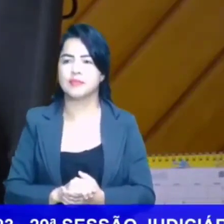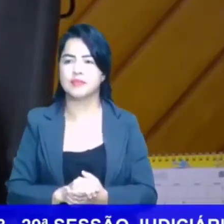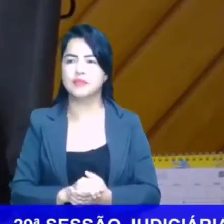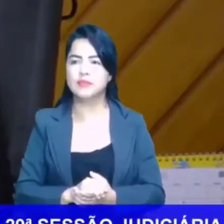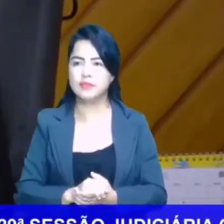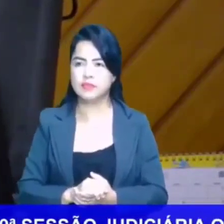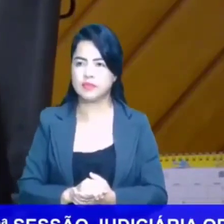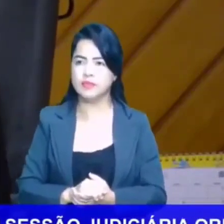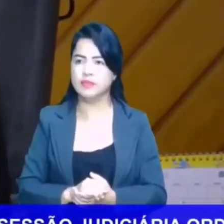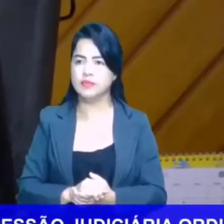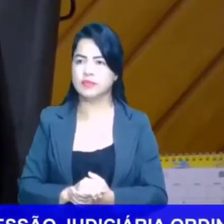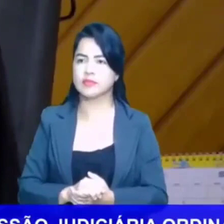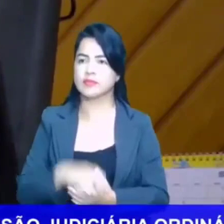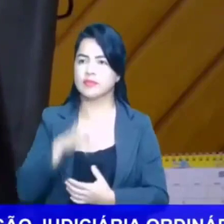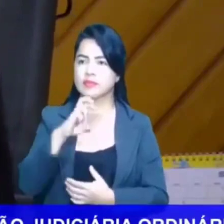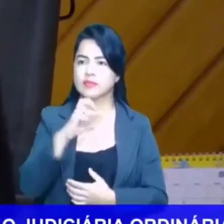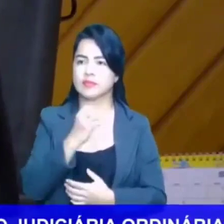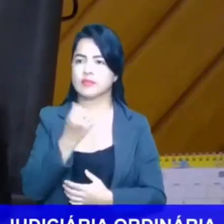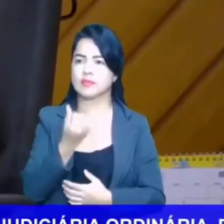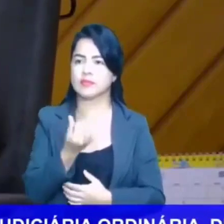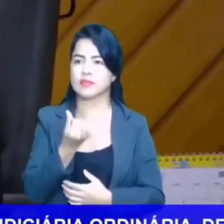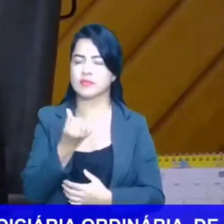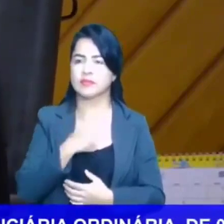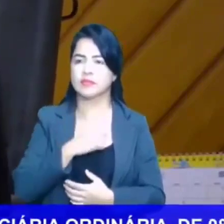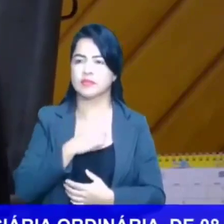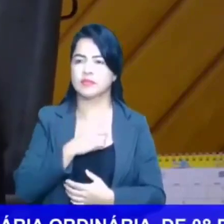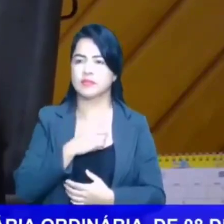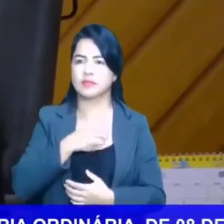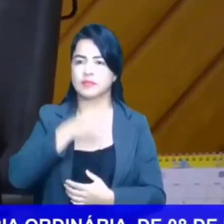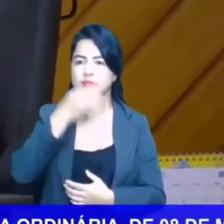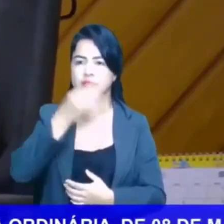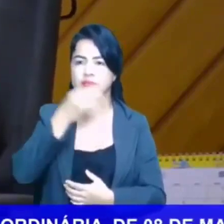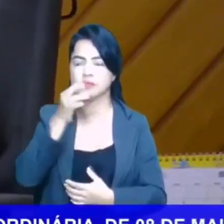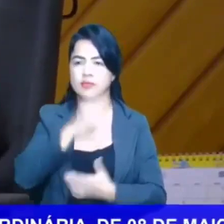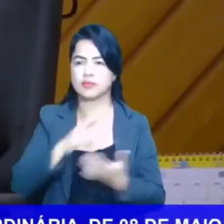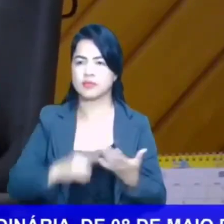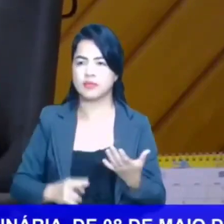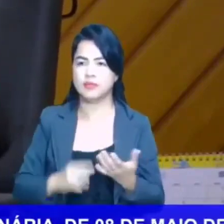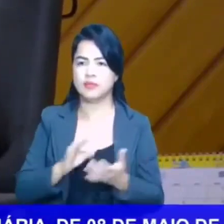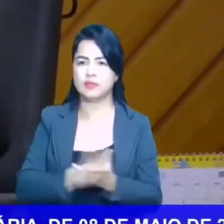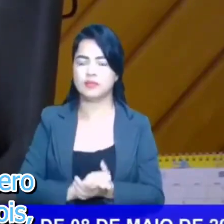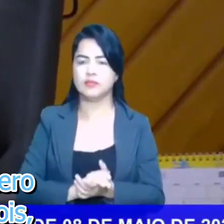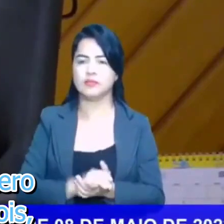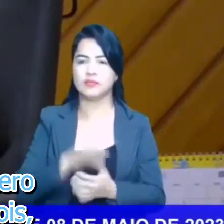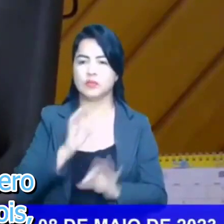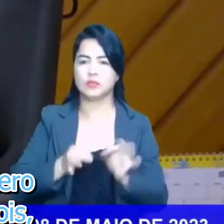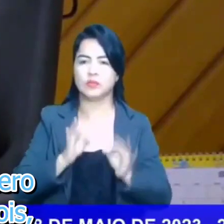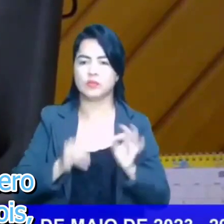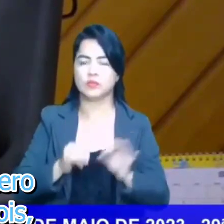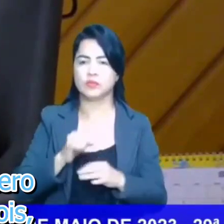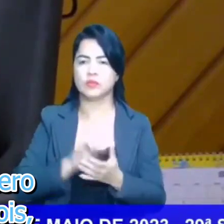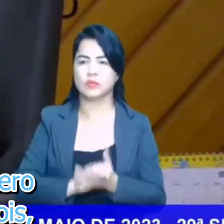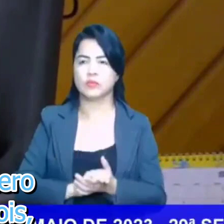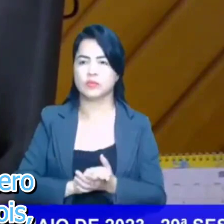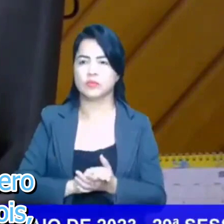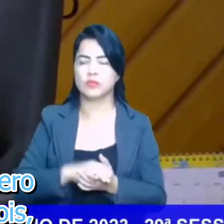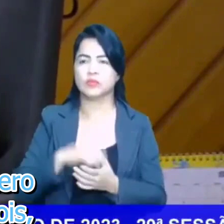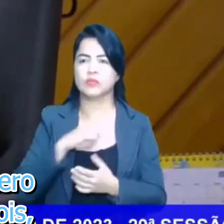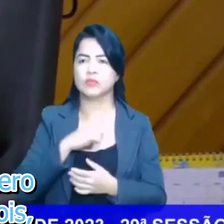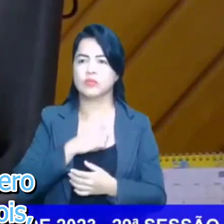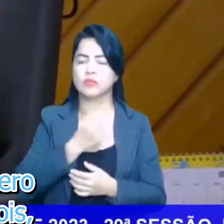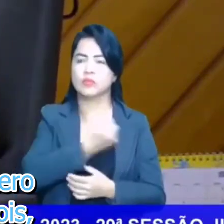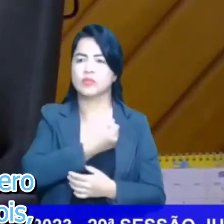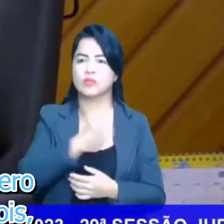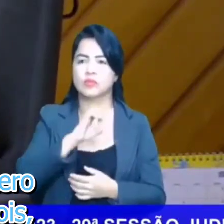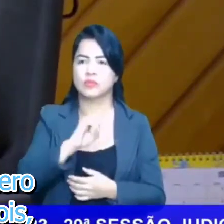Exatamente. Então, número 5 e 6 de relatoria do desembargador ilustre João Lages faz leituras. O número 5 é a prestação de contas eleitorais